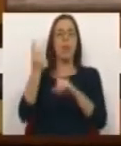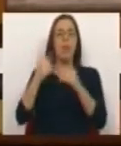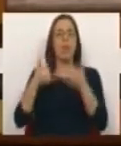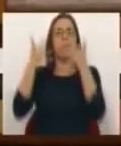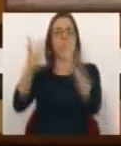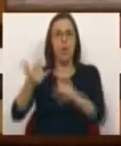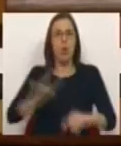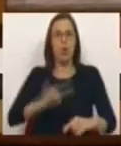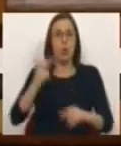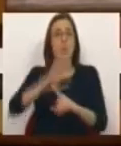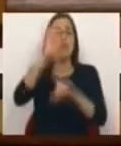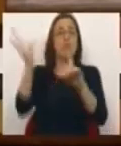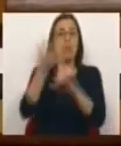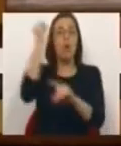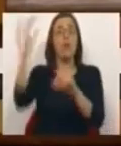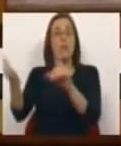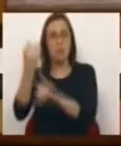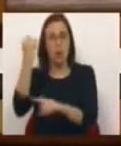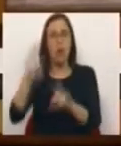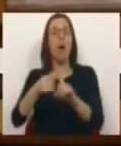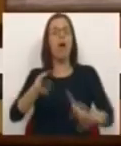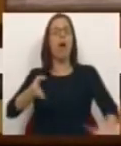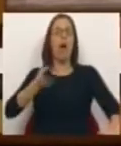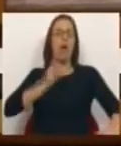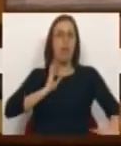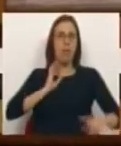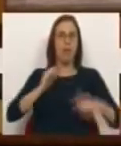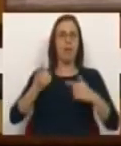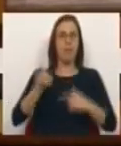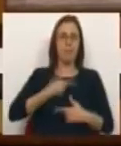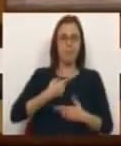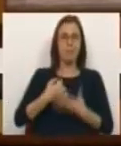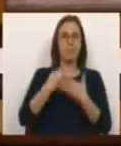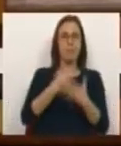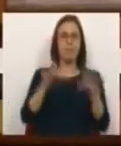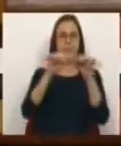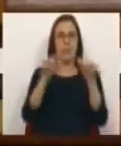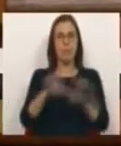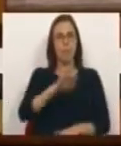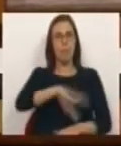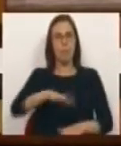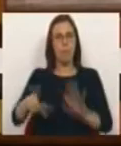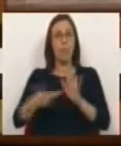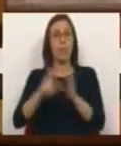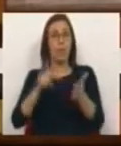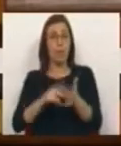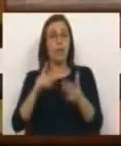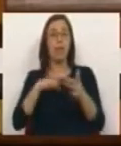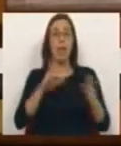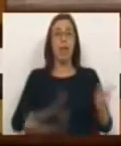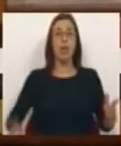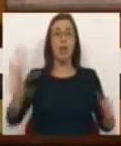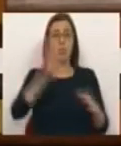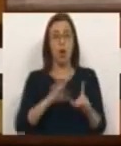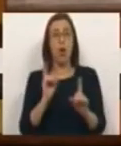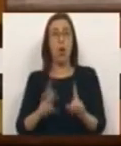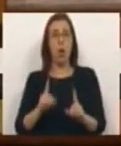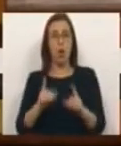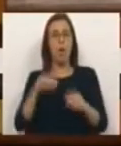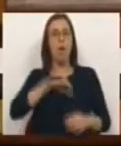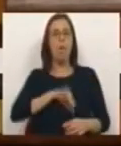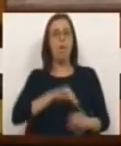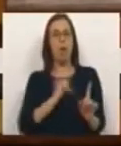pós-doutoramento, que o alcançam e ainda ficam sujeitas a dar o seu contributo ao sistema científico e tecnológico nacional através